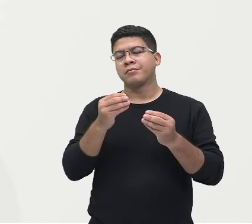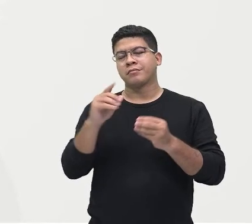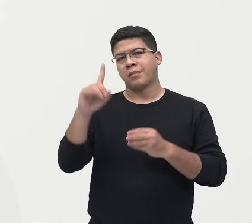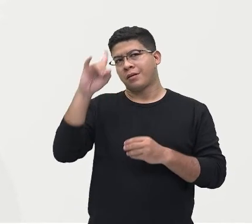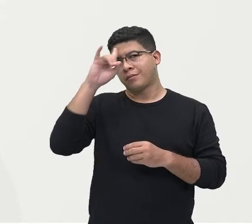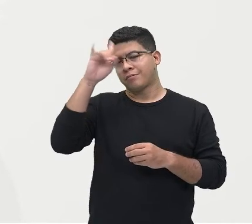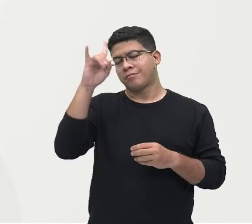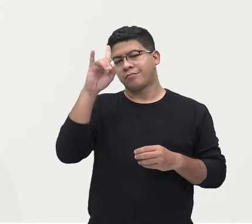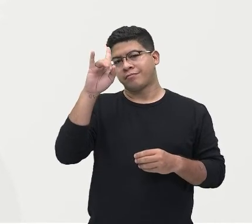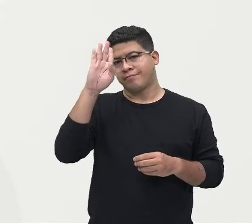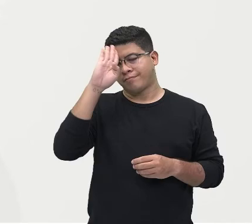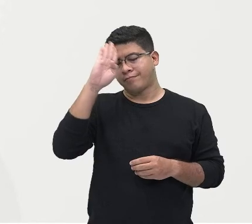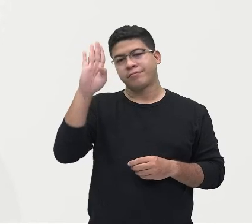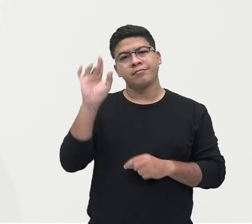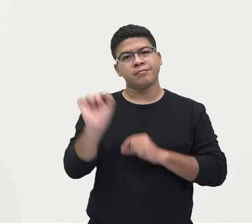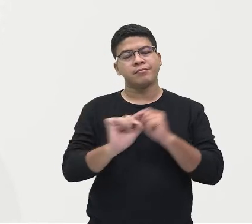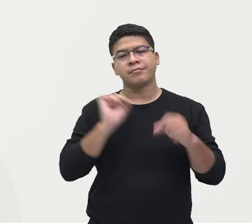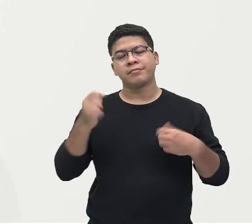cada parágrafo.